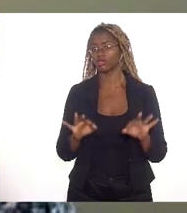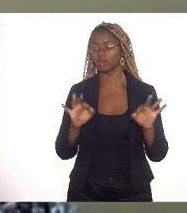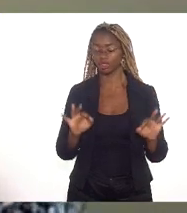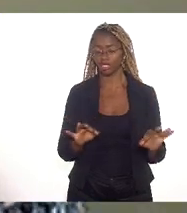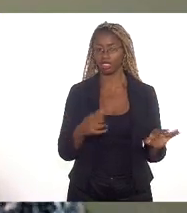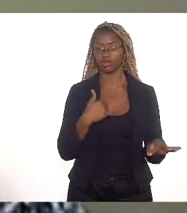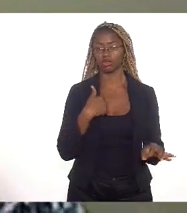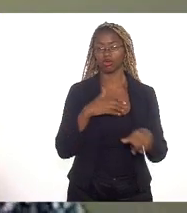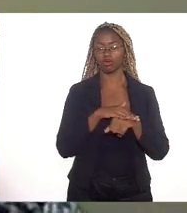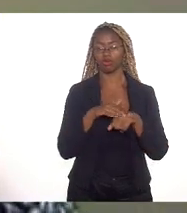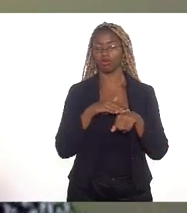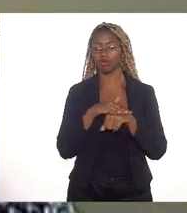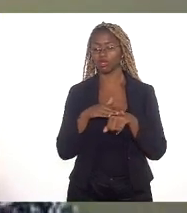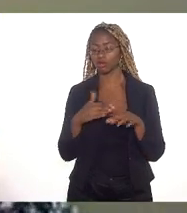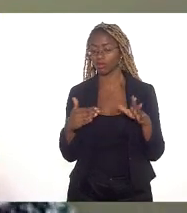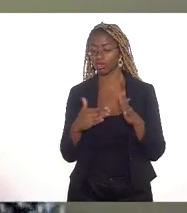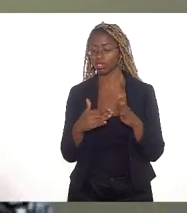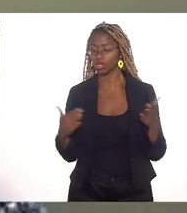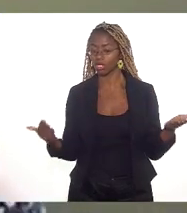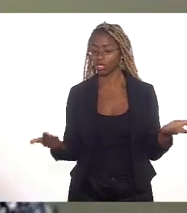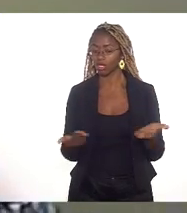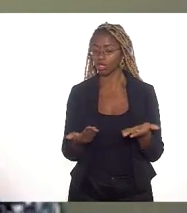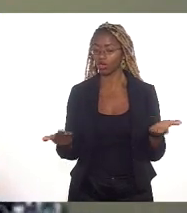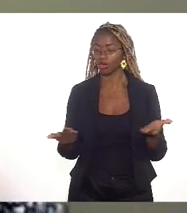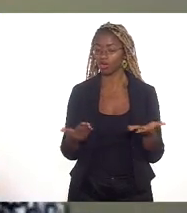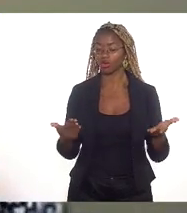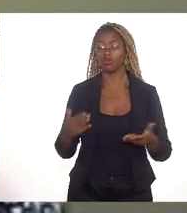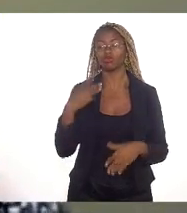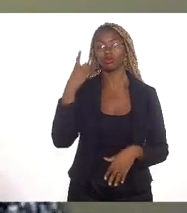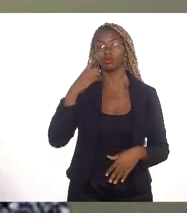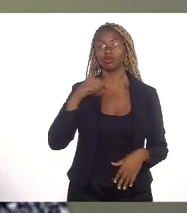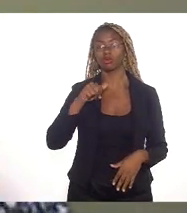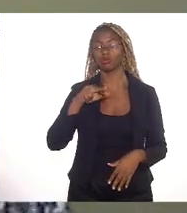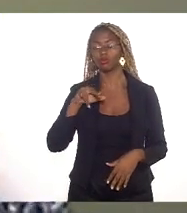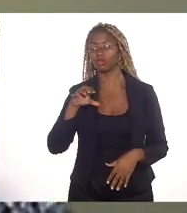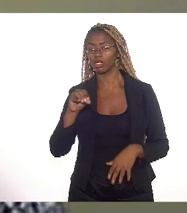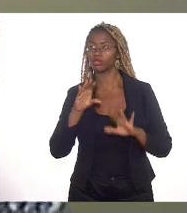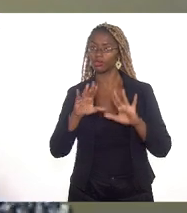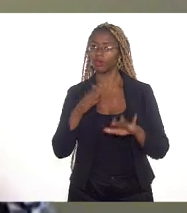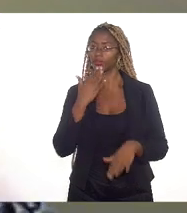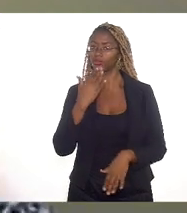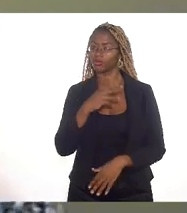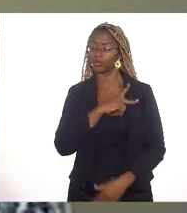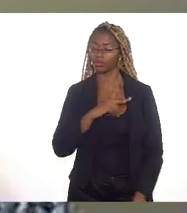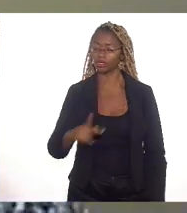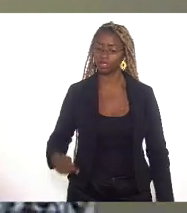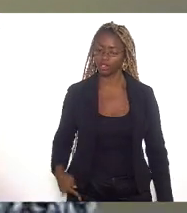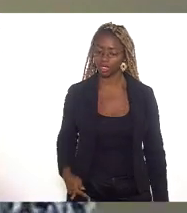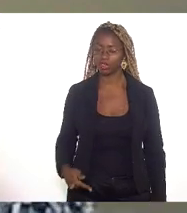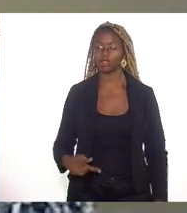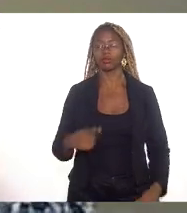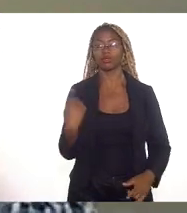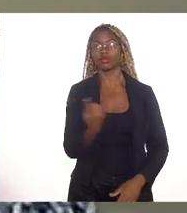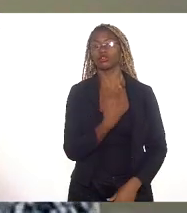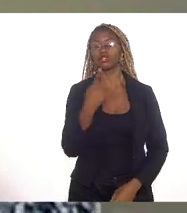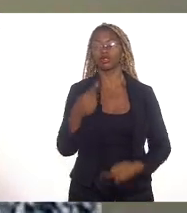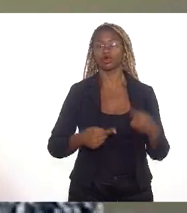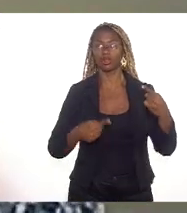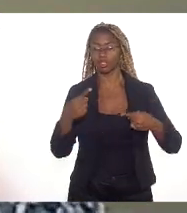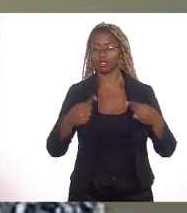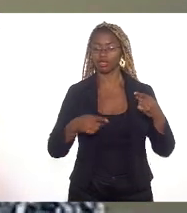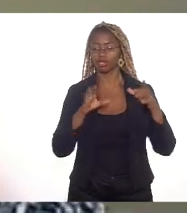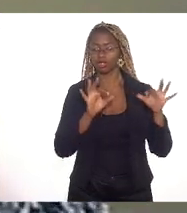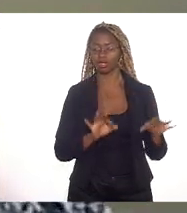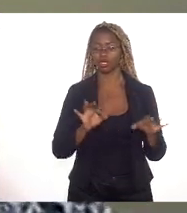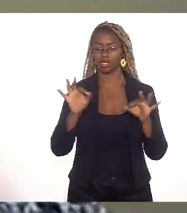deputado Márcio Pacheco, mas pedir ao presidente, no momento oportuno, que a gente coloque em pauta